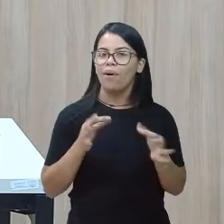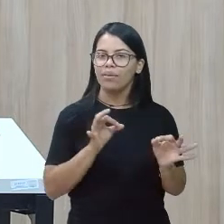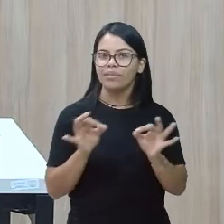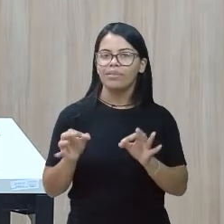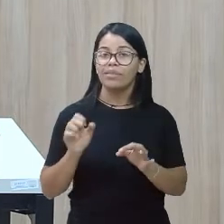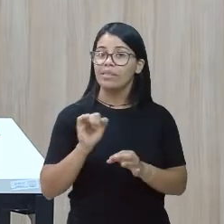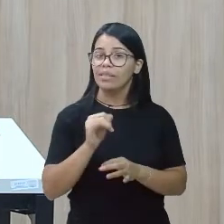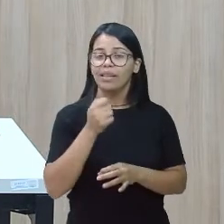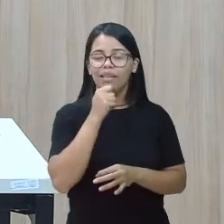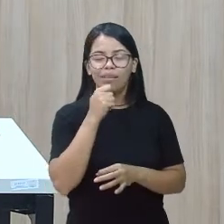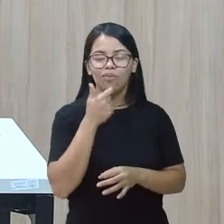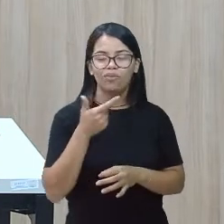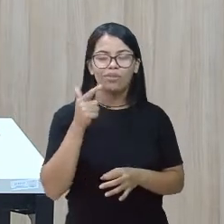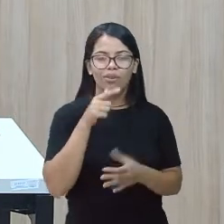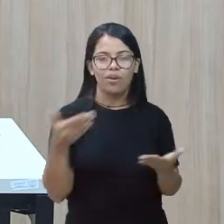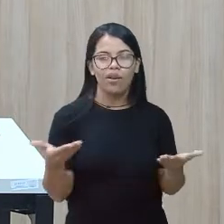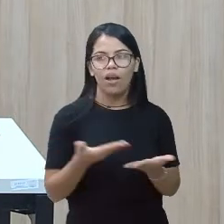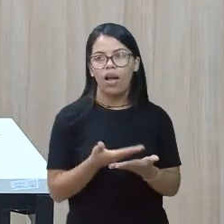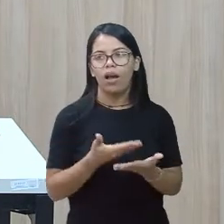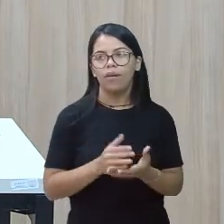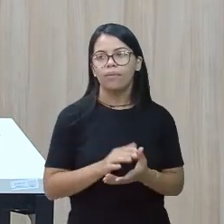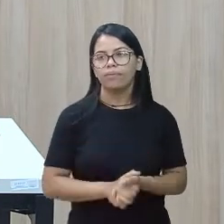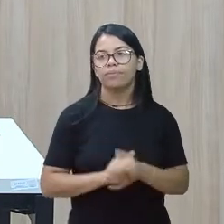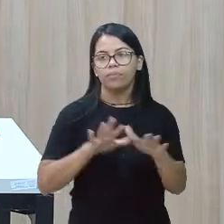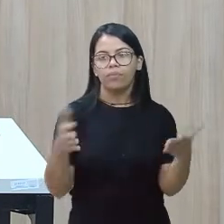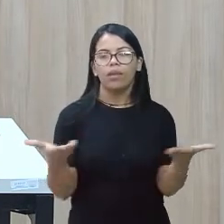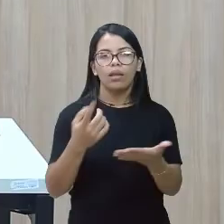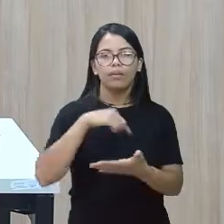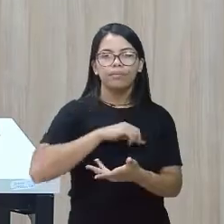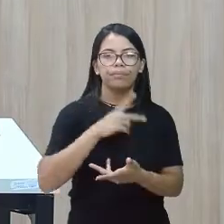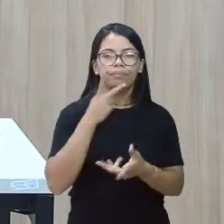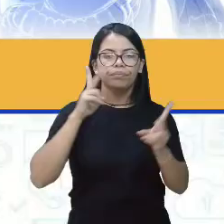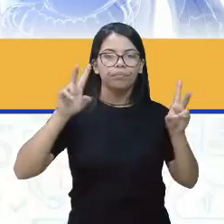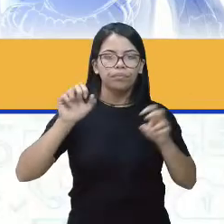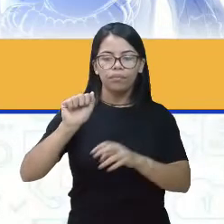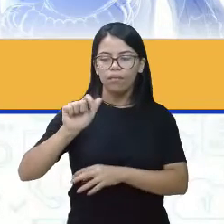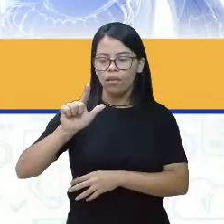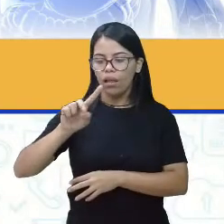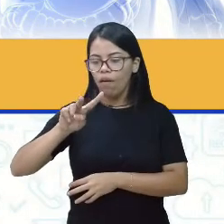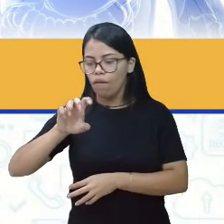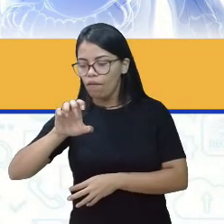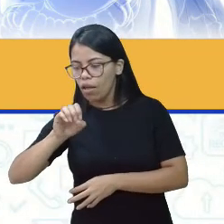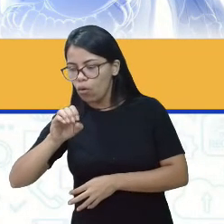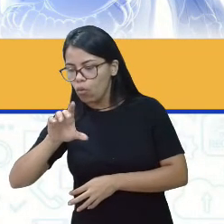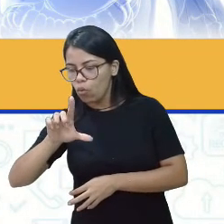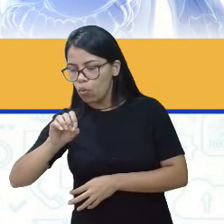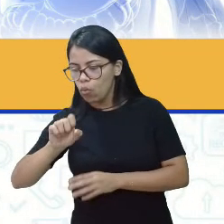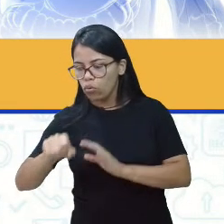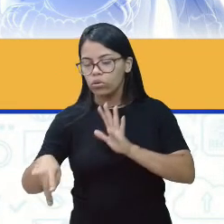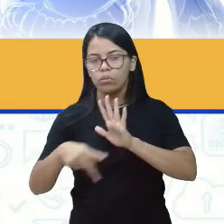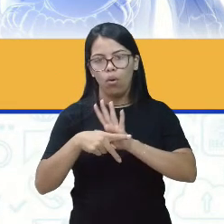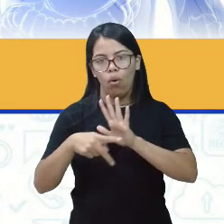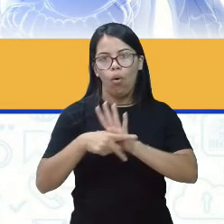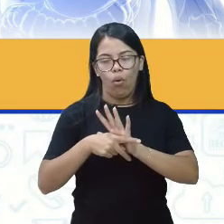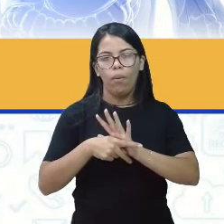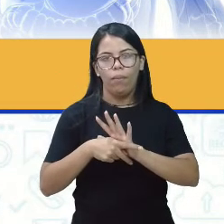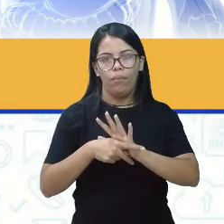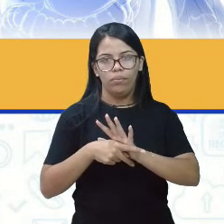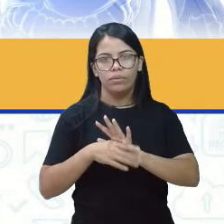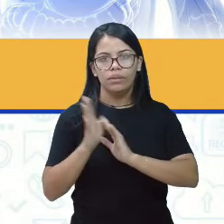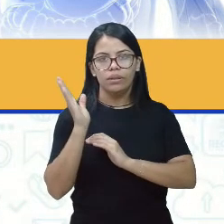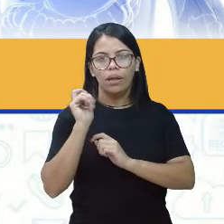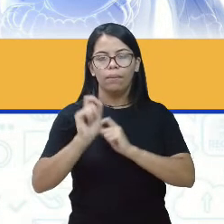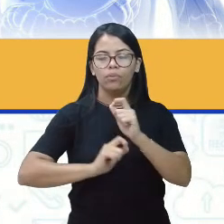Vamos lá. Agora nós vamos falar dos alvéolos pulmonares, né? Os alvéolos pulmonares, é nesse local, gente, que ocorre